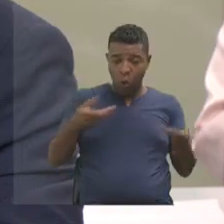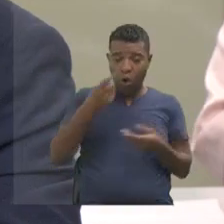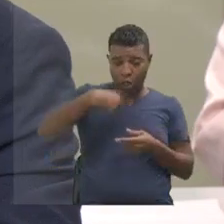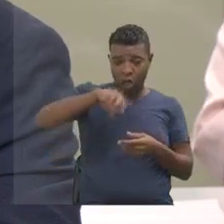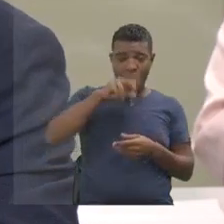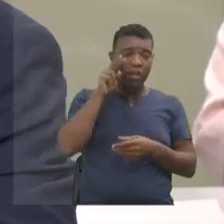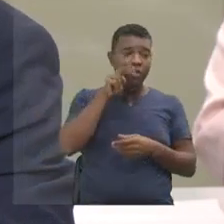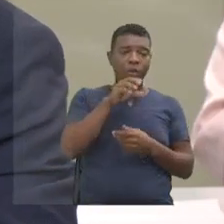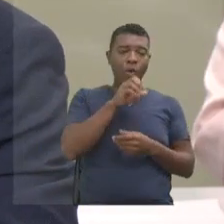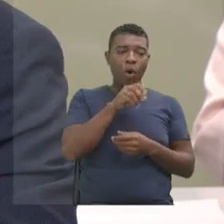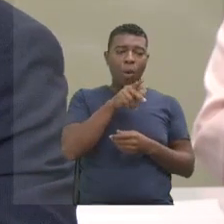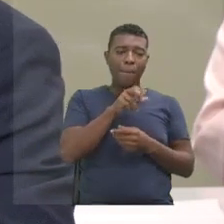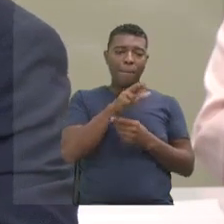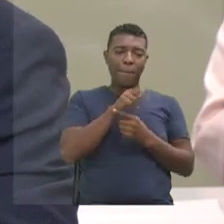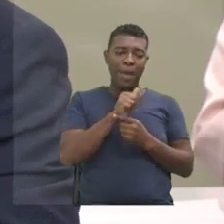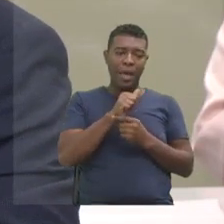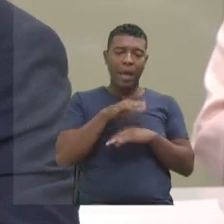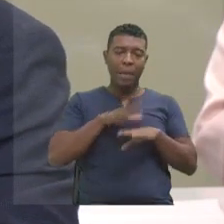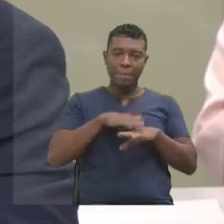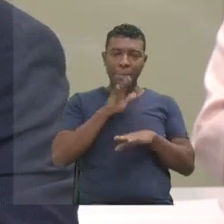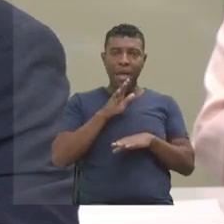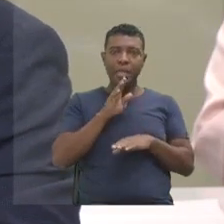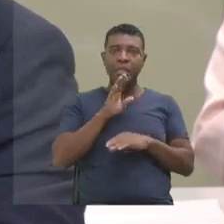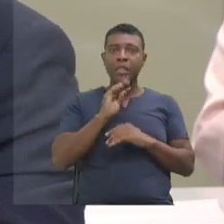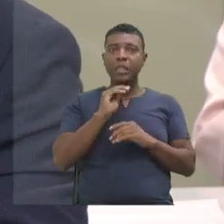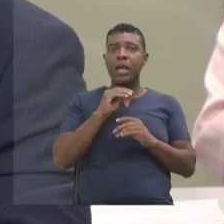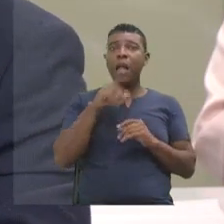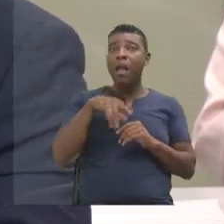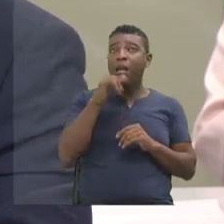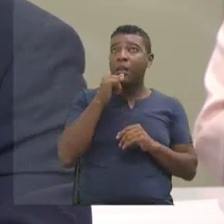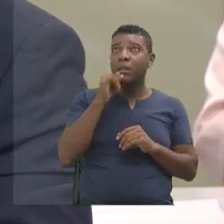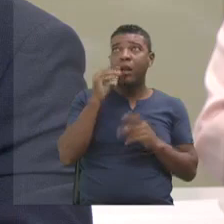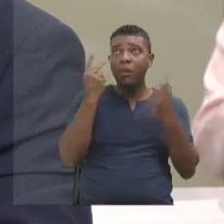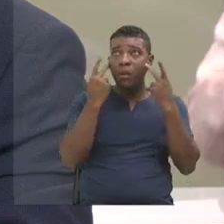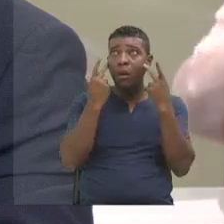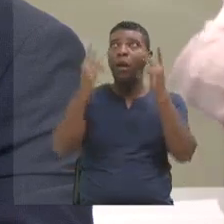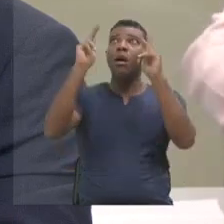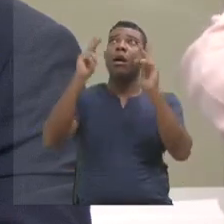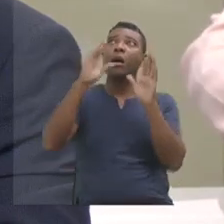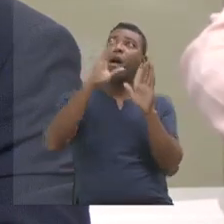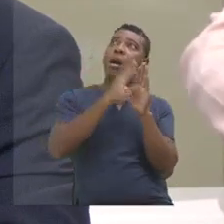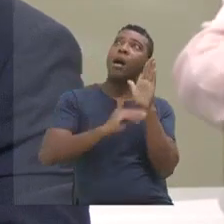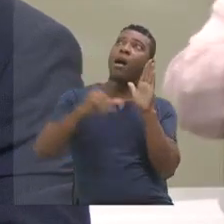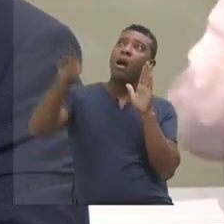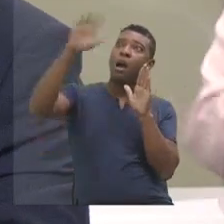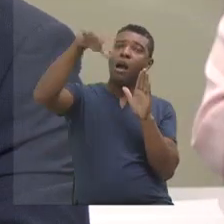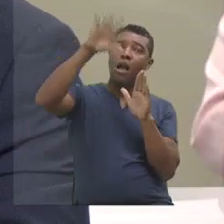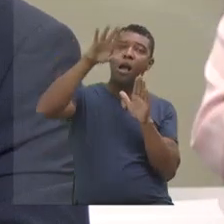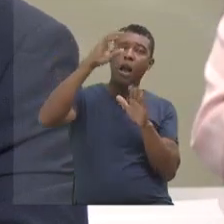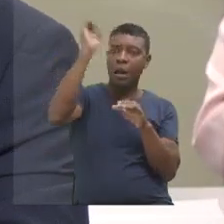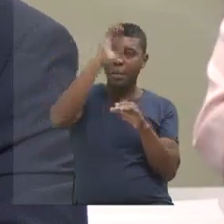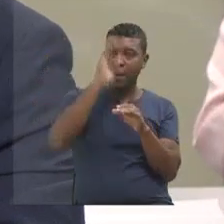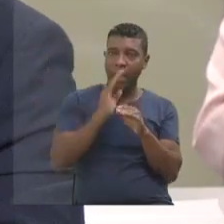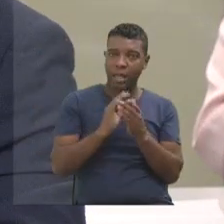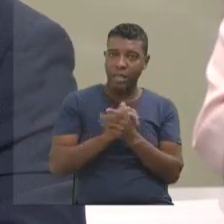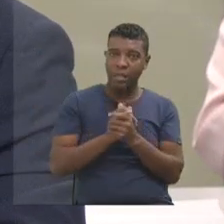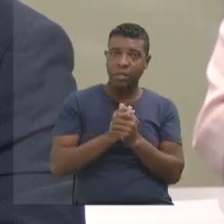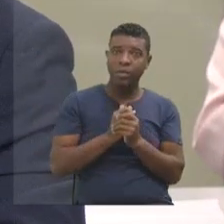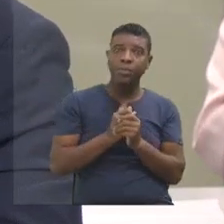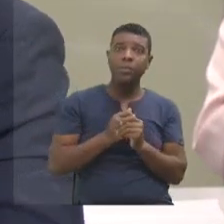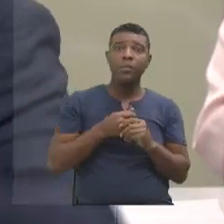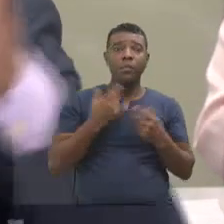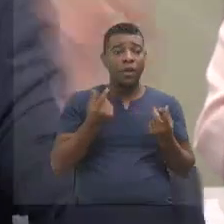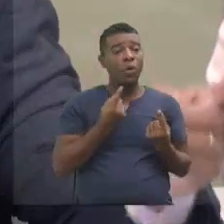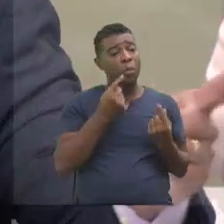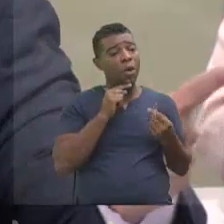um programa assim exemplo para o Brasil uma das dificuldades do Opera mais não realmente não operar